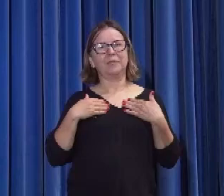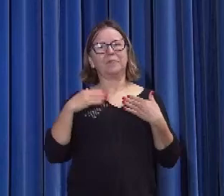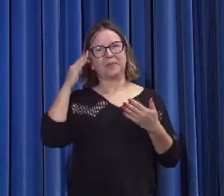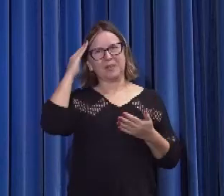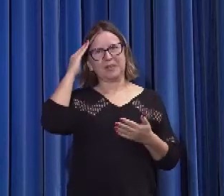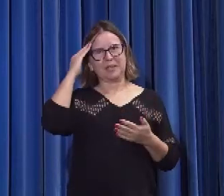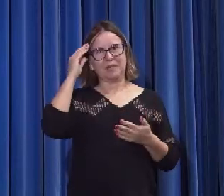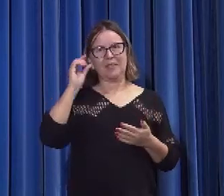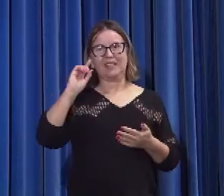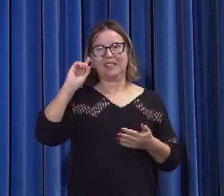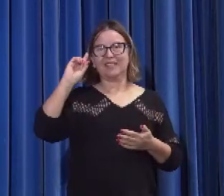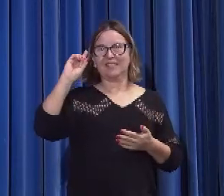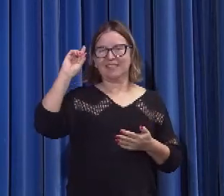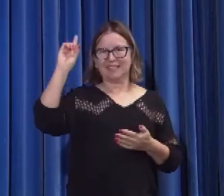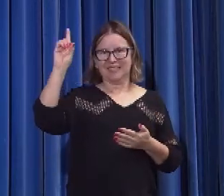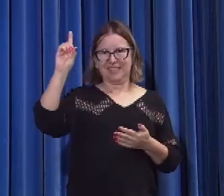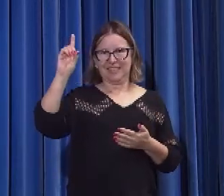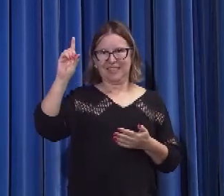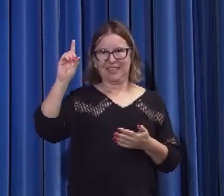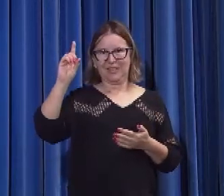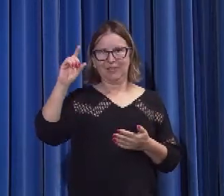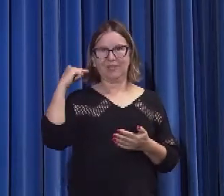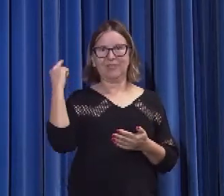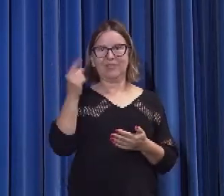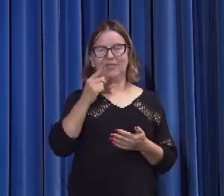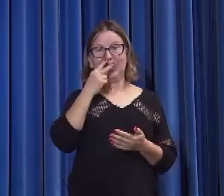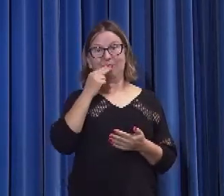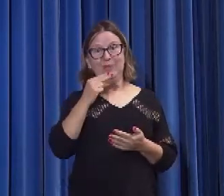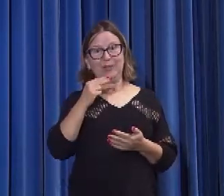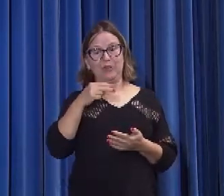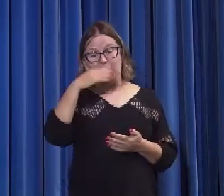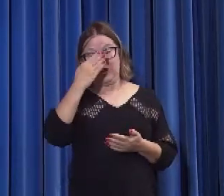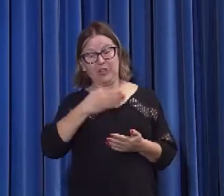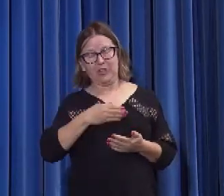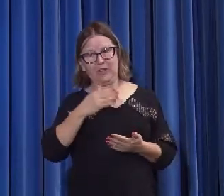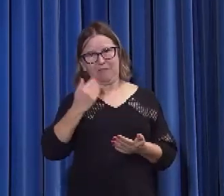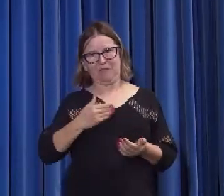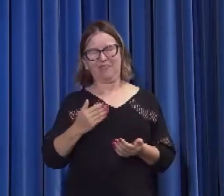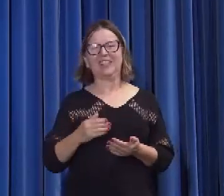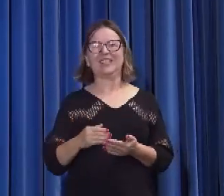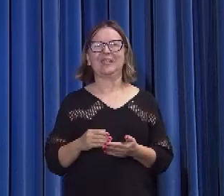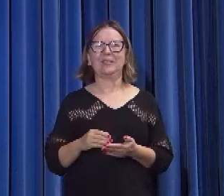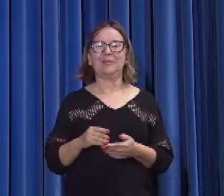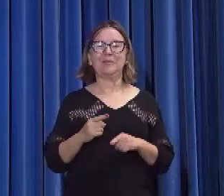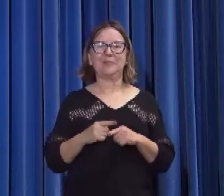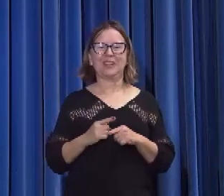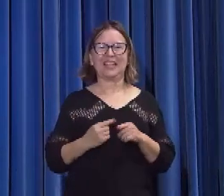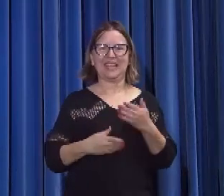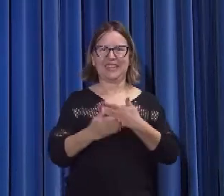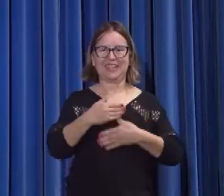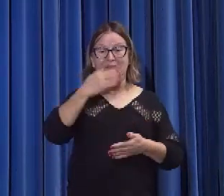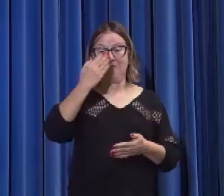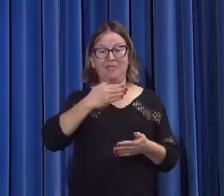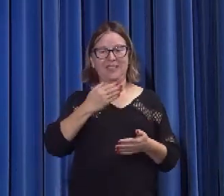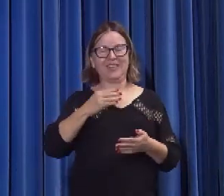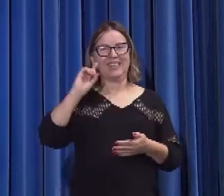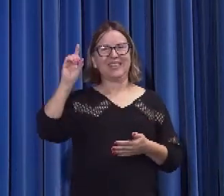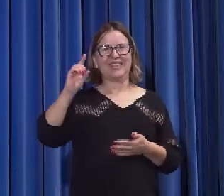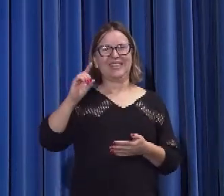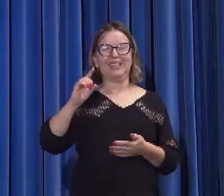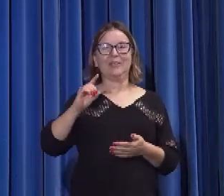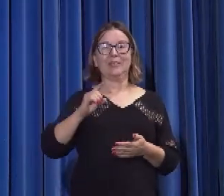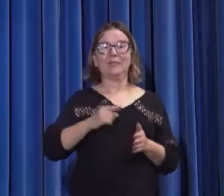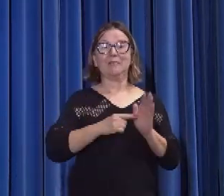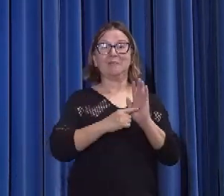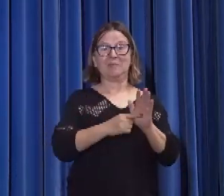de provação. Pois pela provação, Ele está testando a nossa fé, para